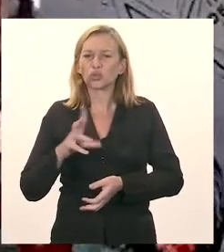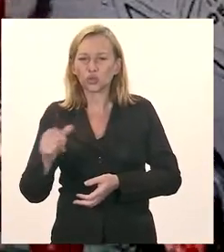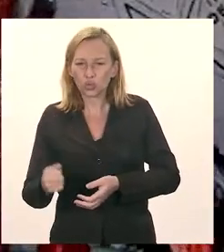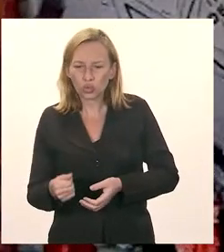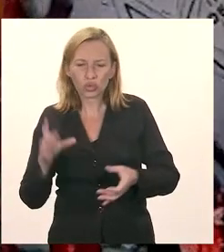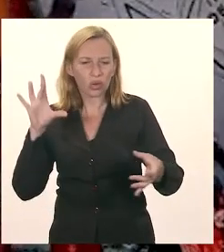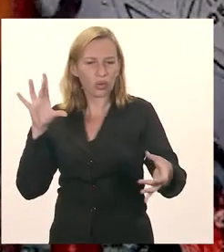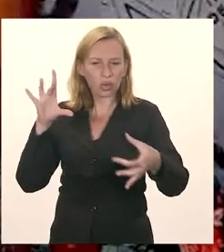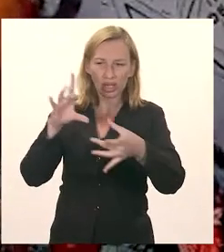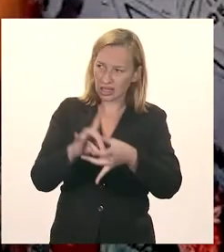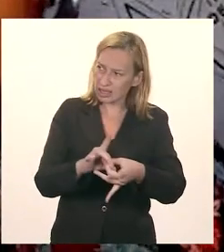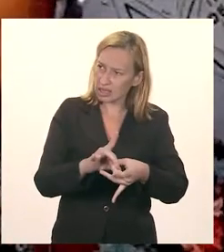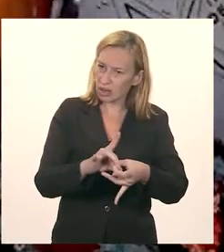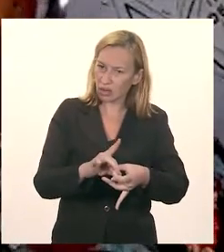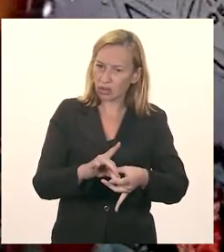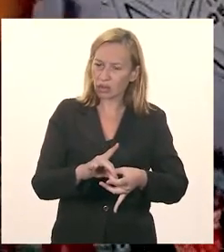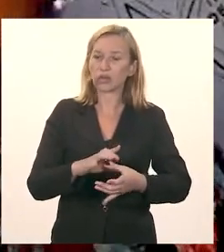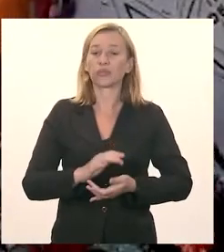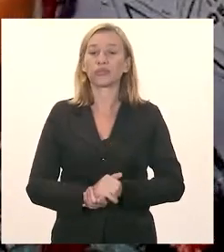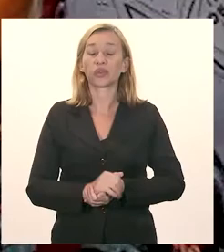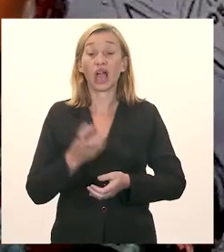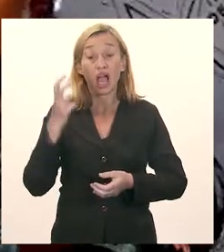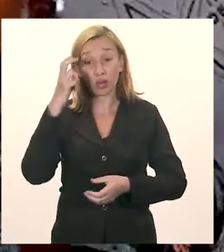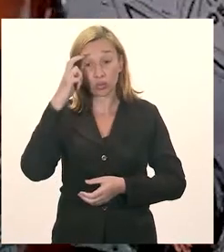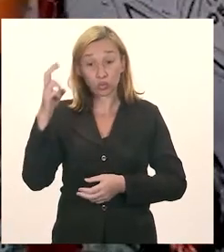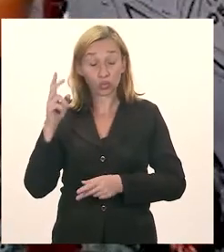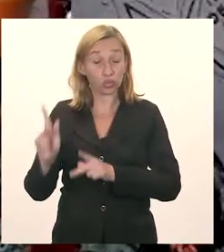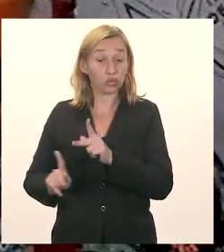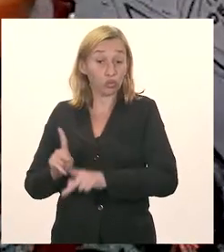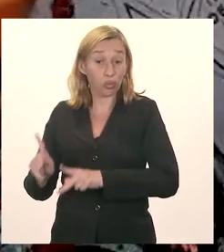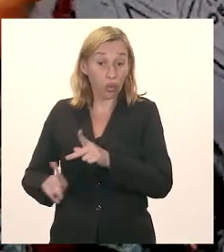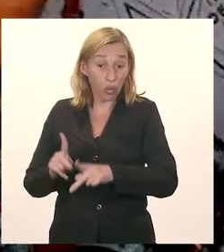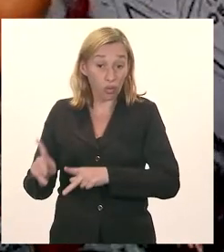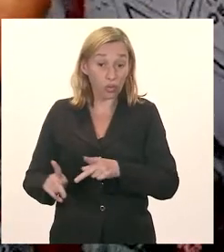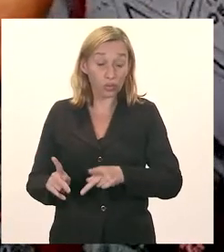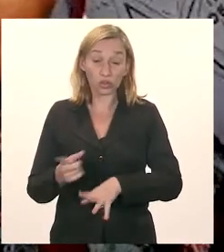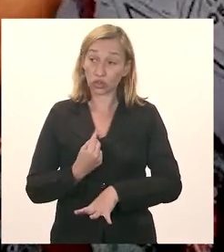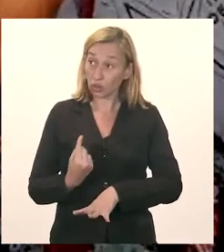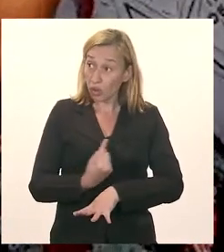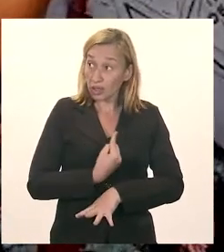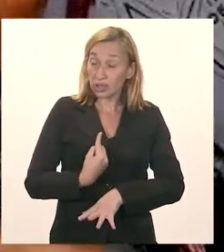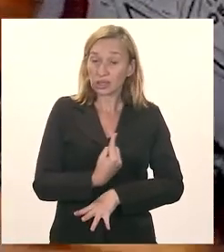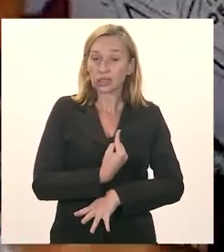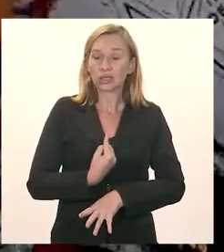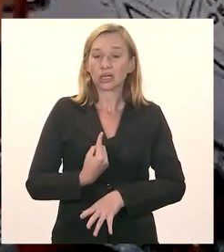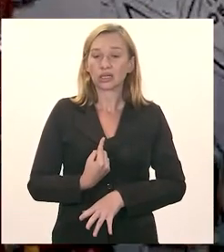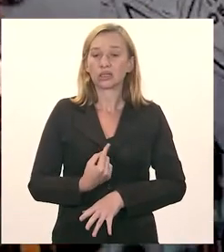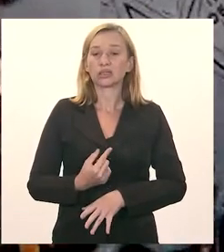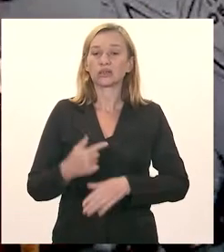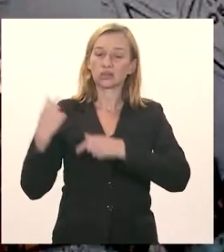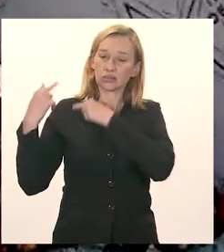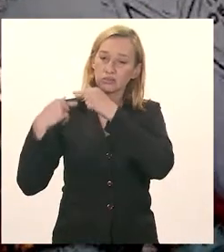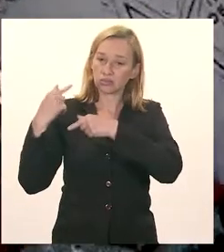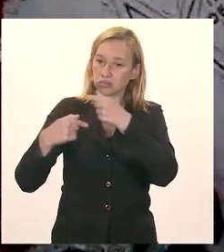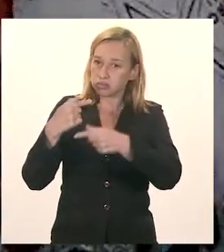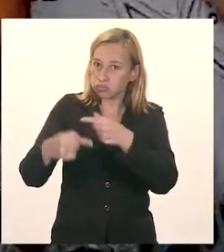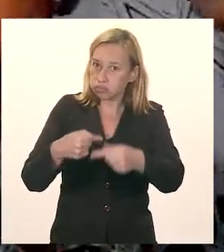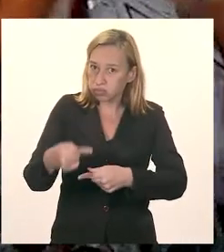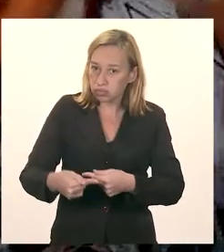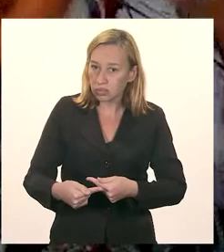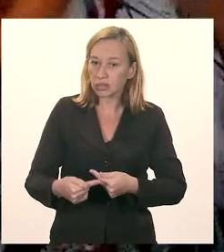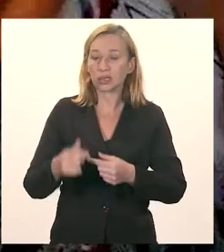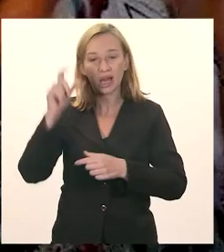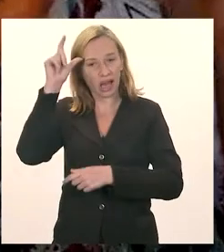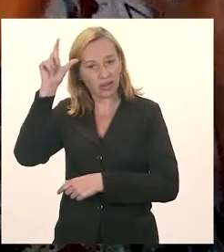uma conexão. Eu falo que a cultura popular é uma conexão da gente com a nossa